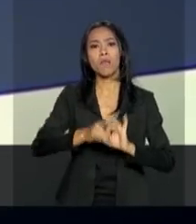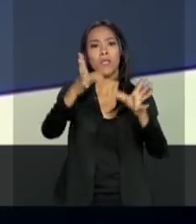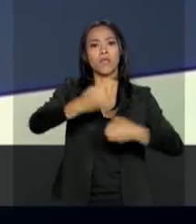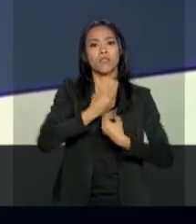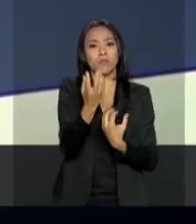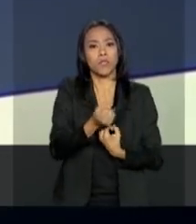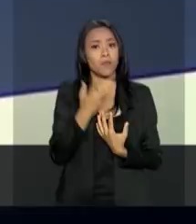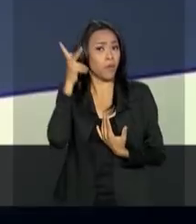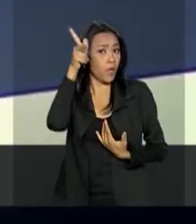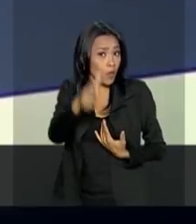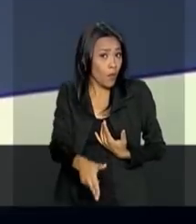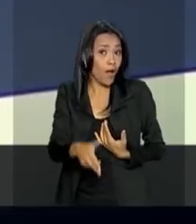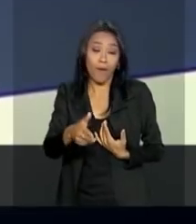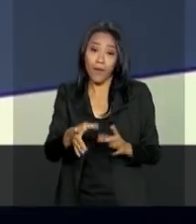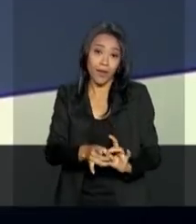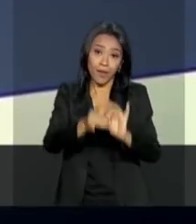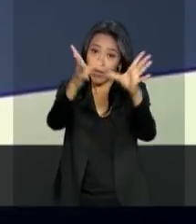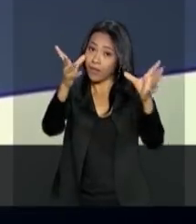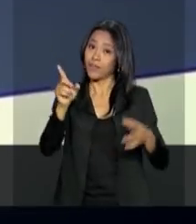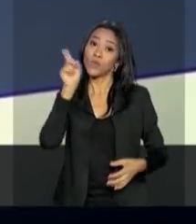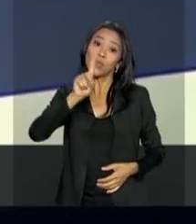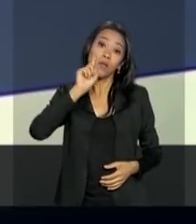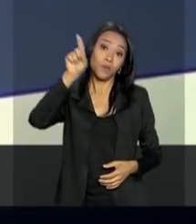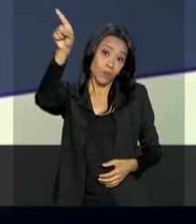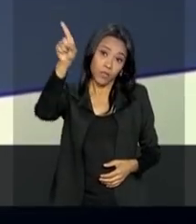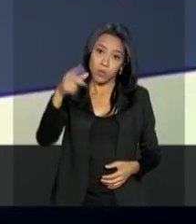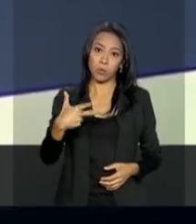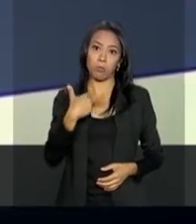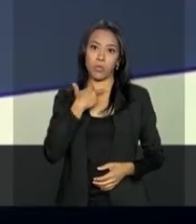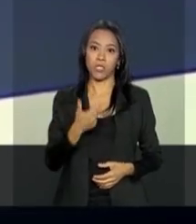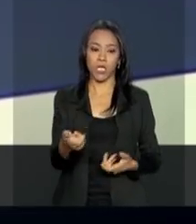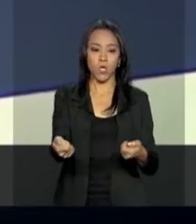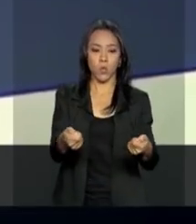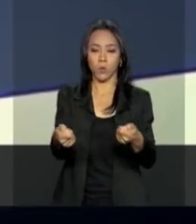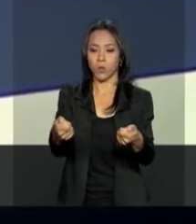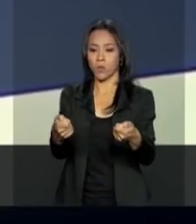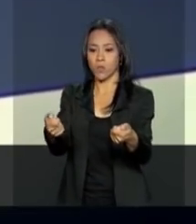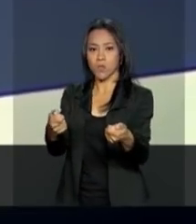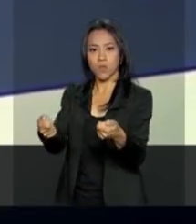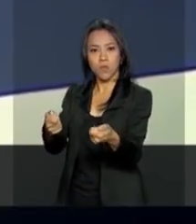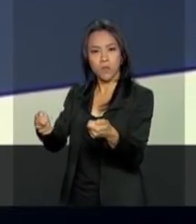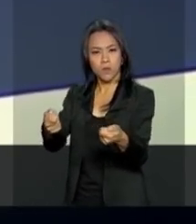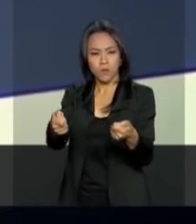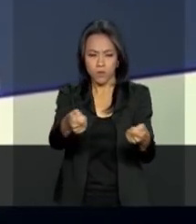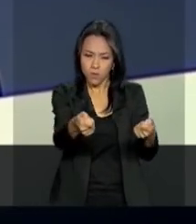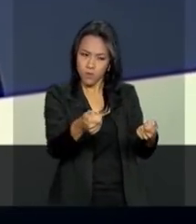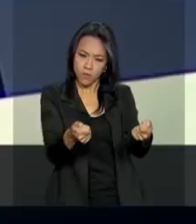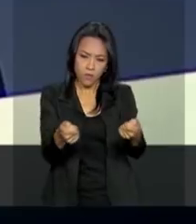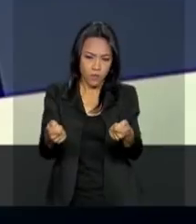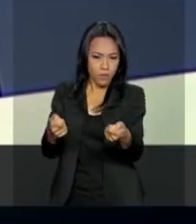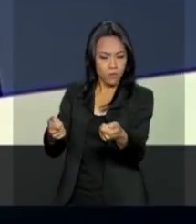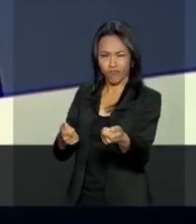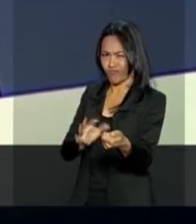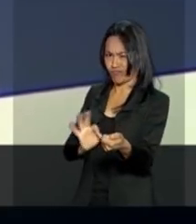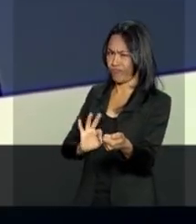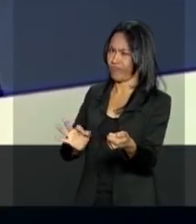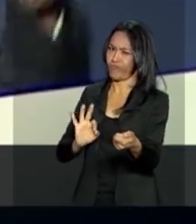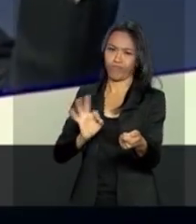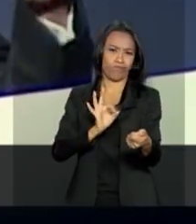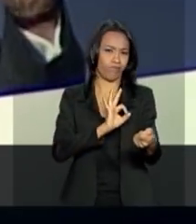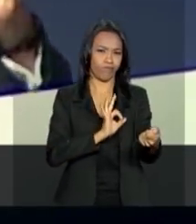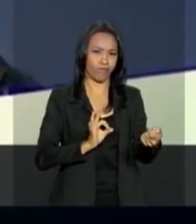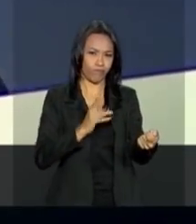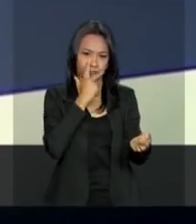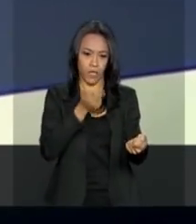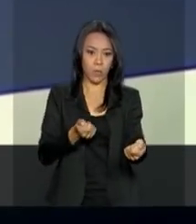e qual a liberdade da nação americana não é não pode haver feias não pode haver a travas não pode haver nenhum